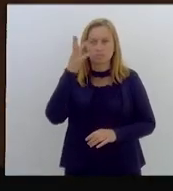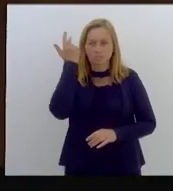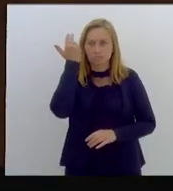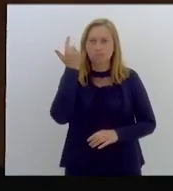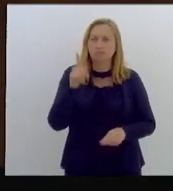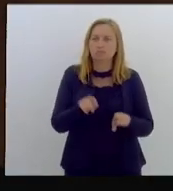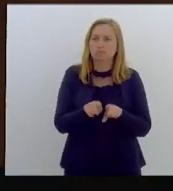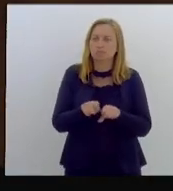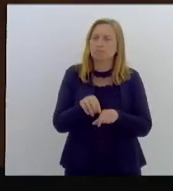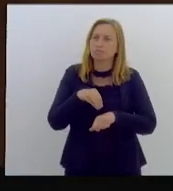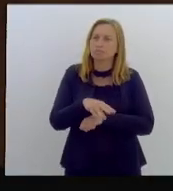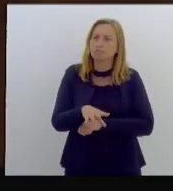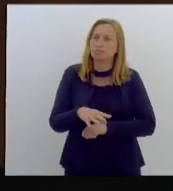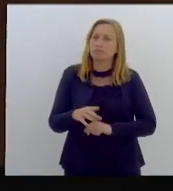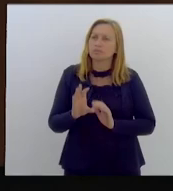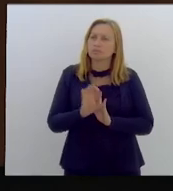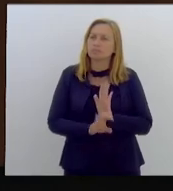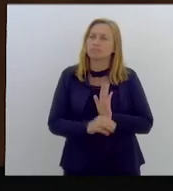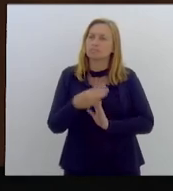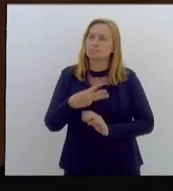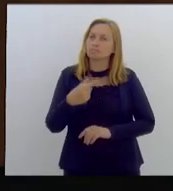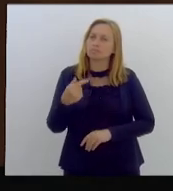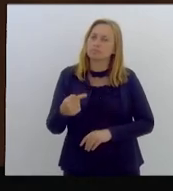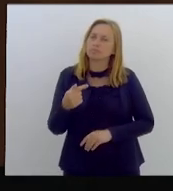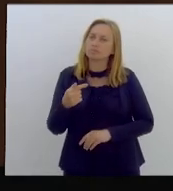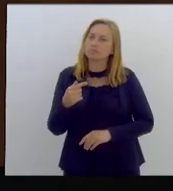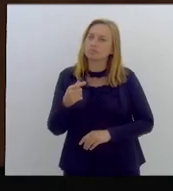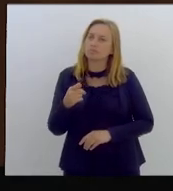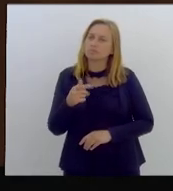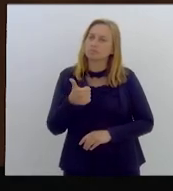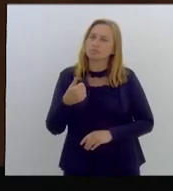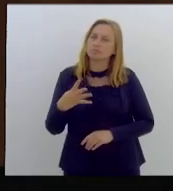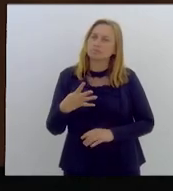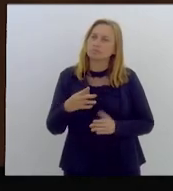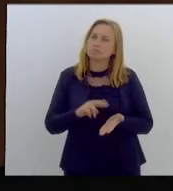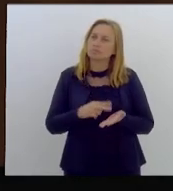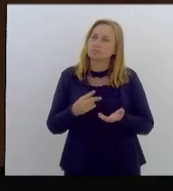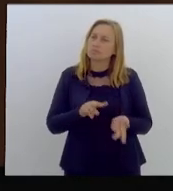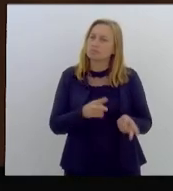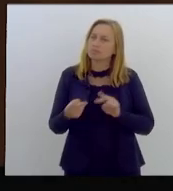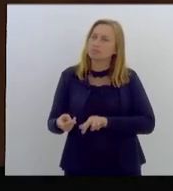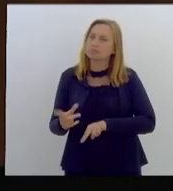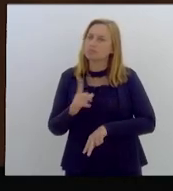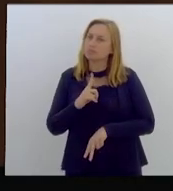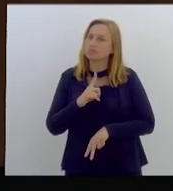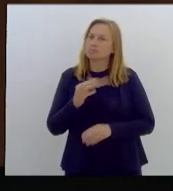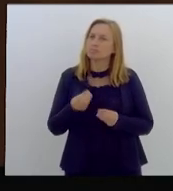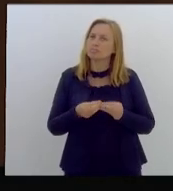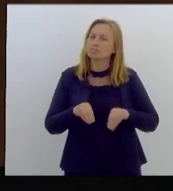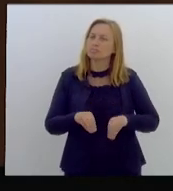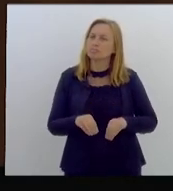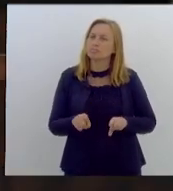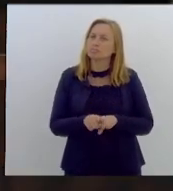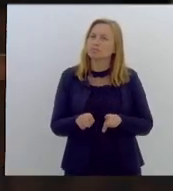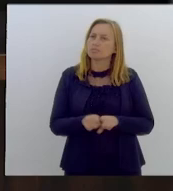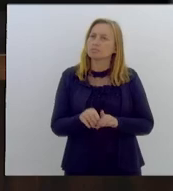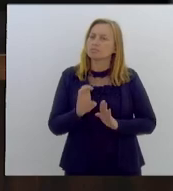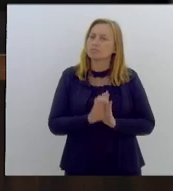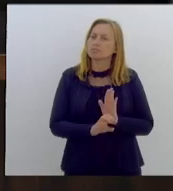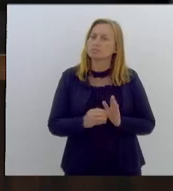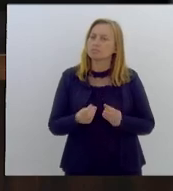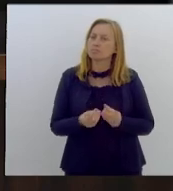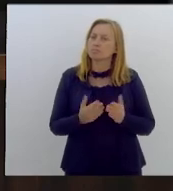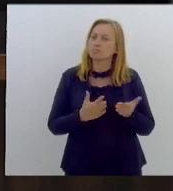destaque. É a emenda 3714, tem algum encaminhamento sobre ela? Não. Está prejudicada porque a emenda foi aprovada